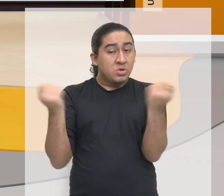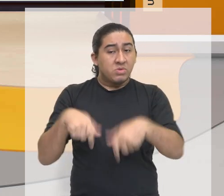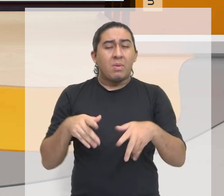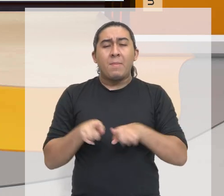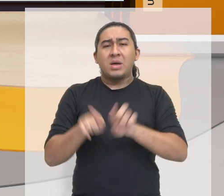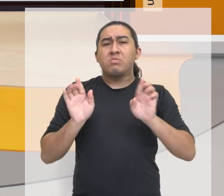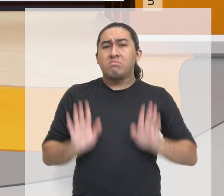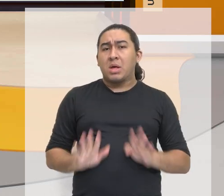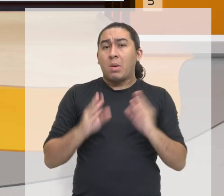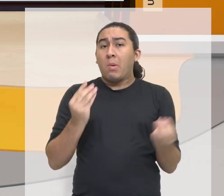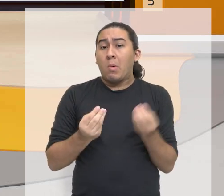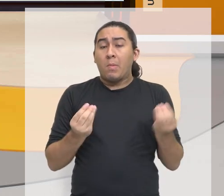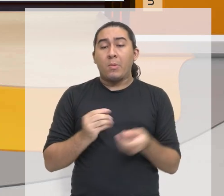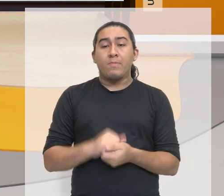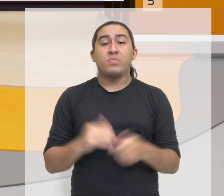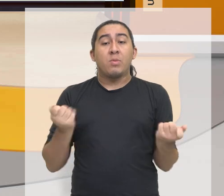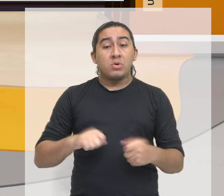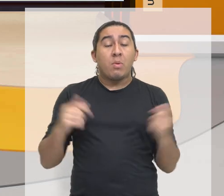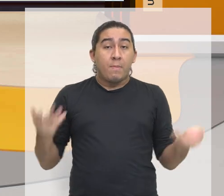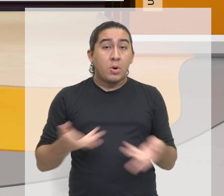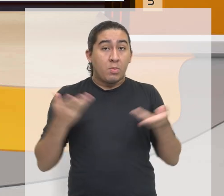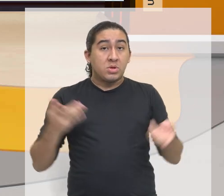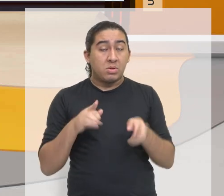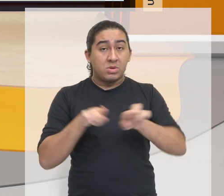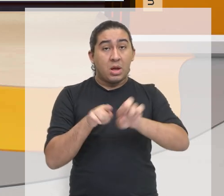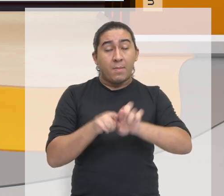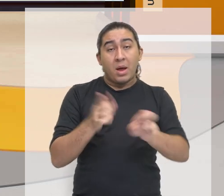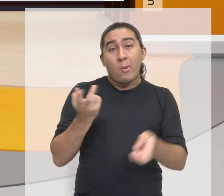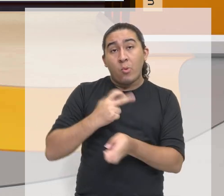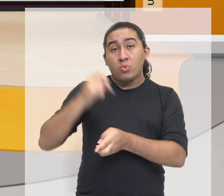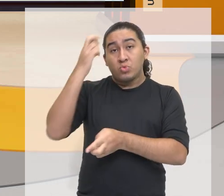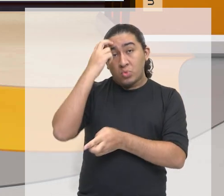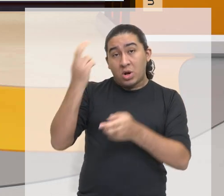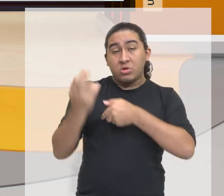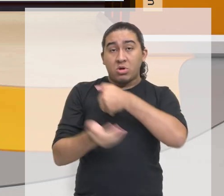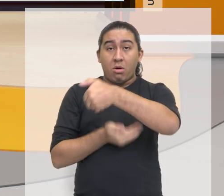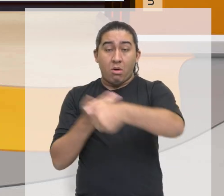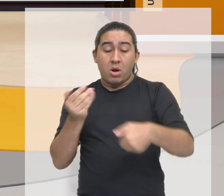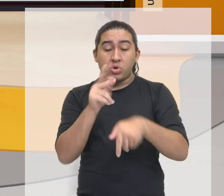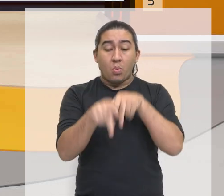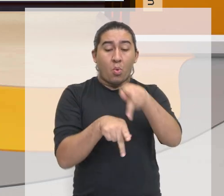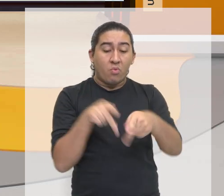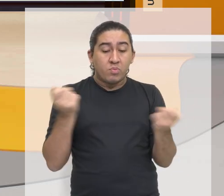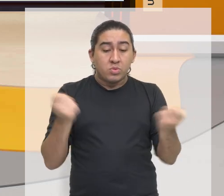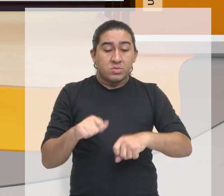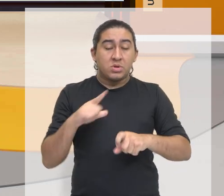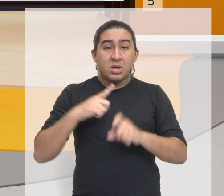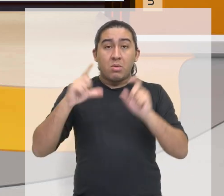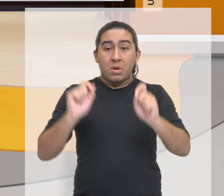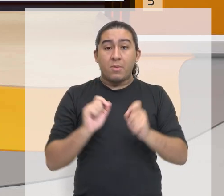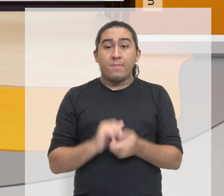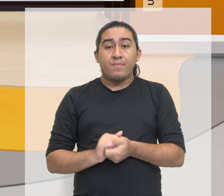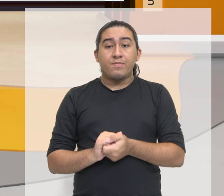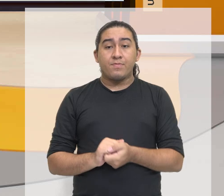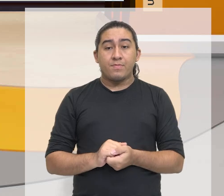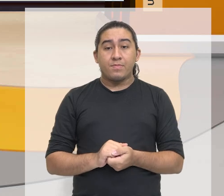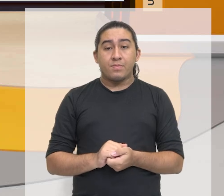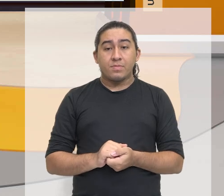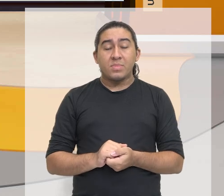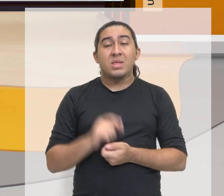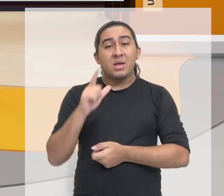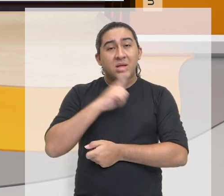de quê? Através da promoção e troca cultural, resultando em uma maior exposição a